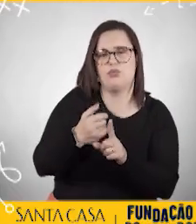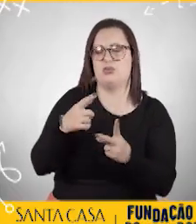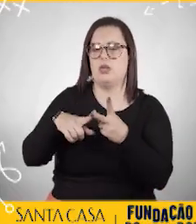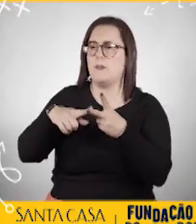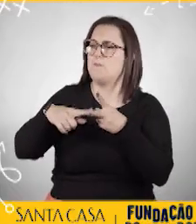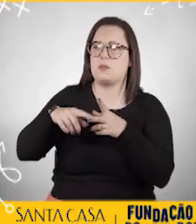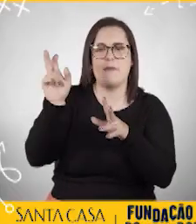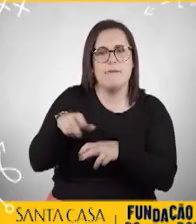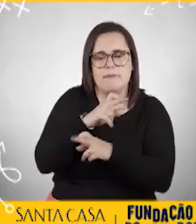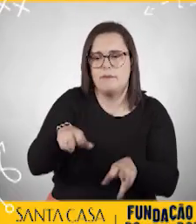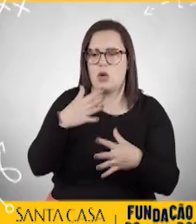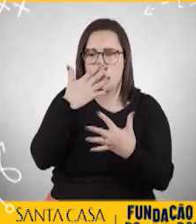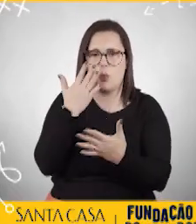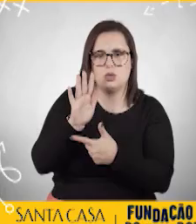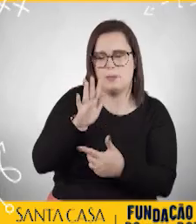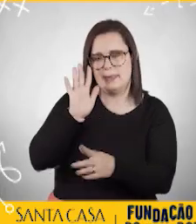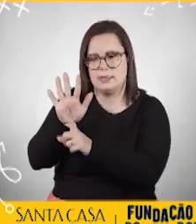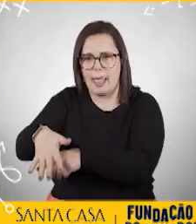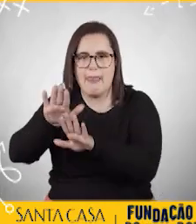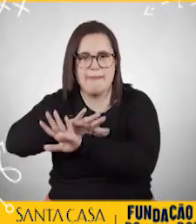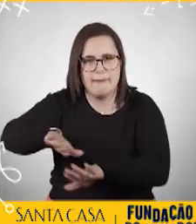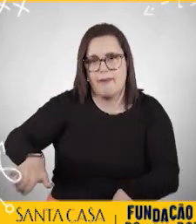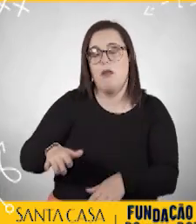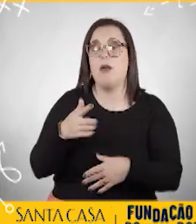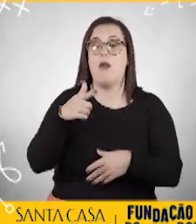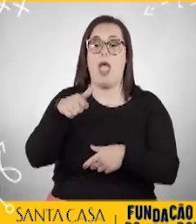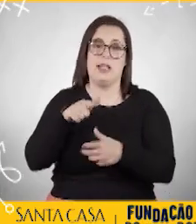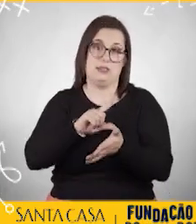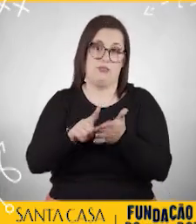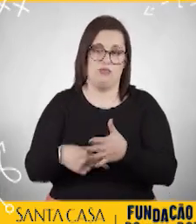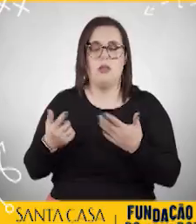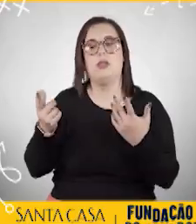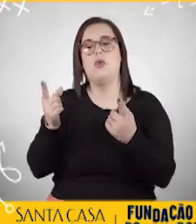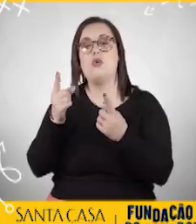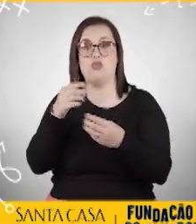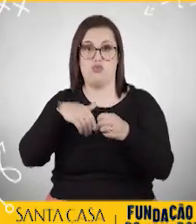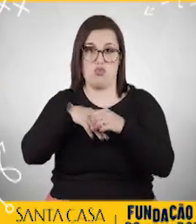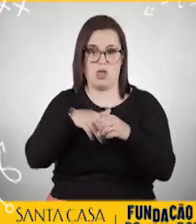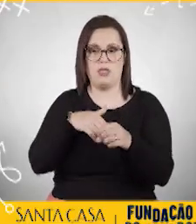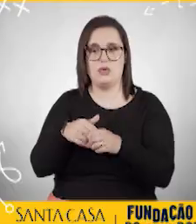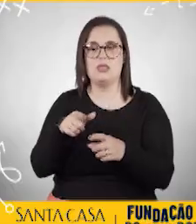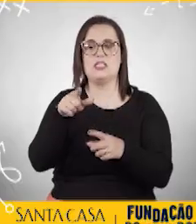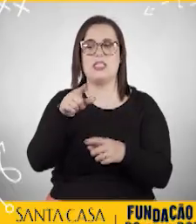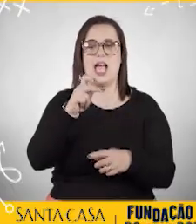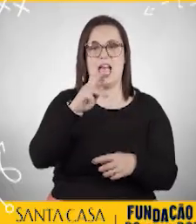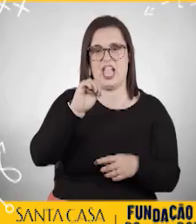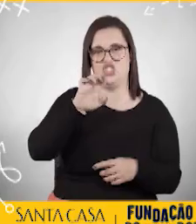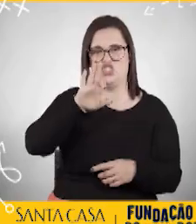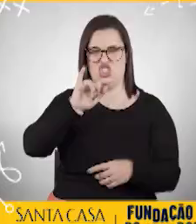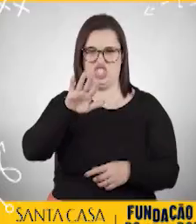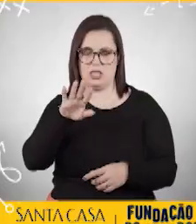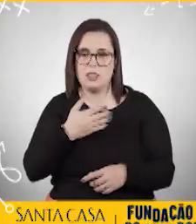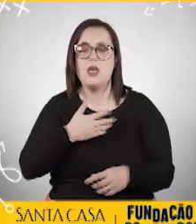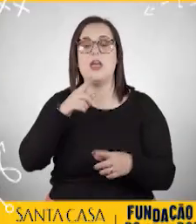insulto e erradicação de comportamentos discriminatórios. Numa destas iniciativas, os jogadores do Vizela, Rashid e